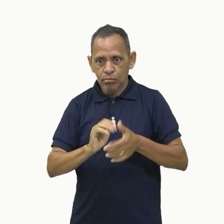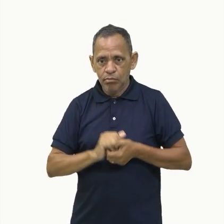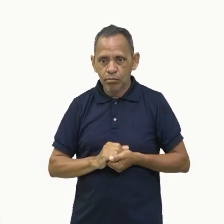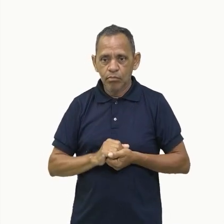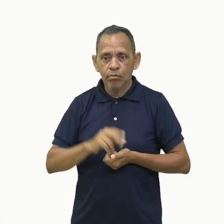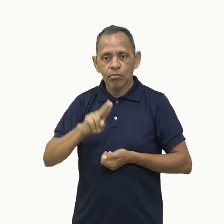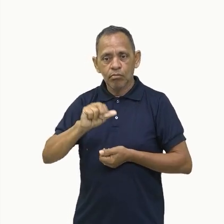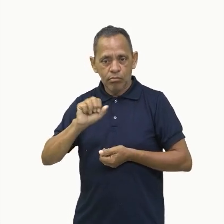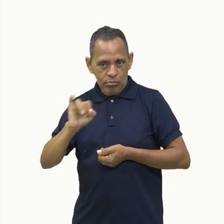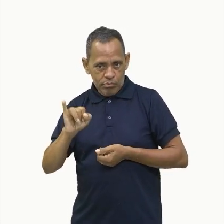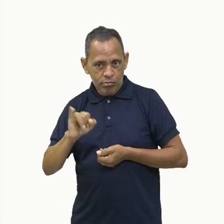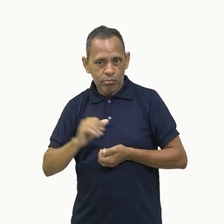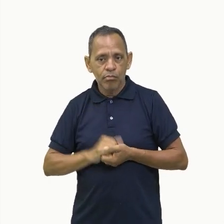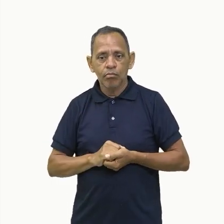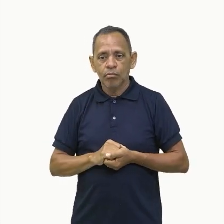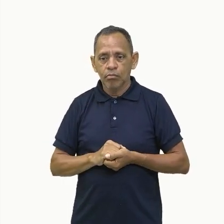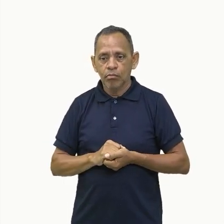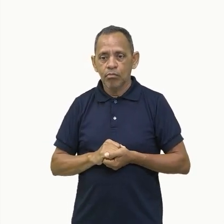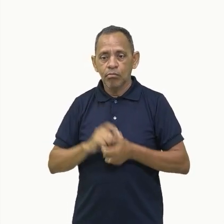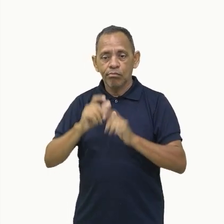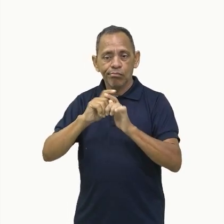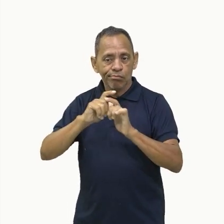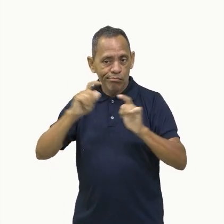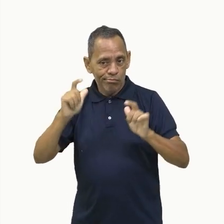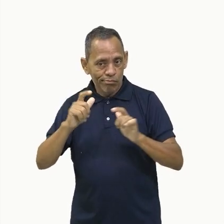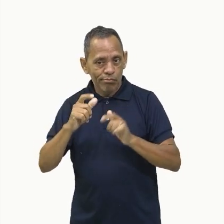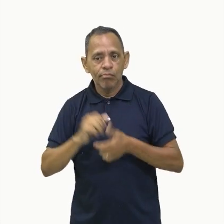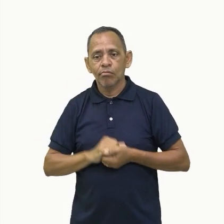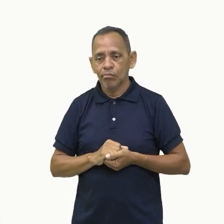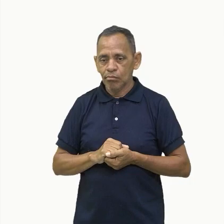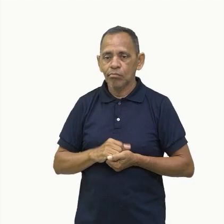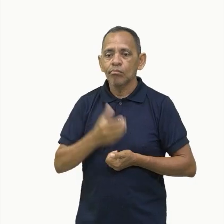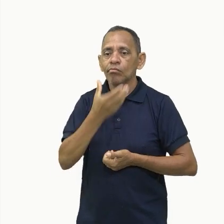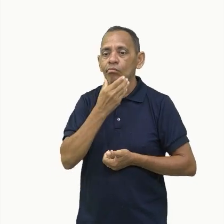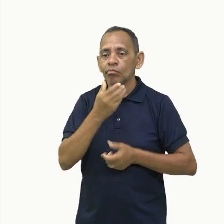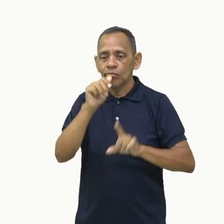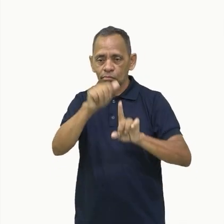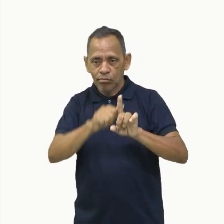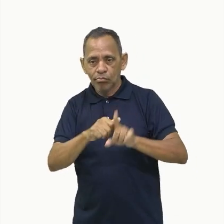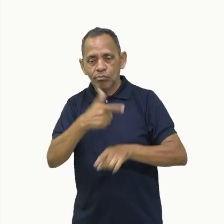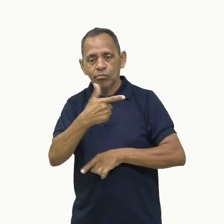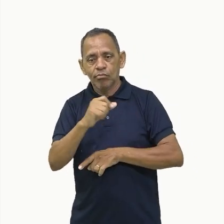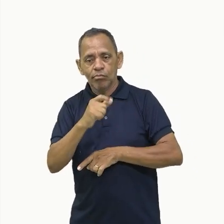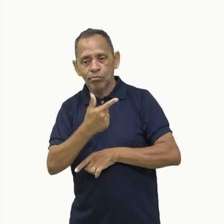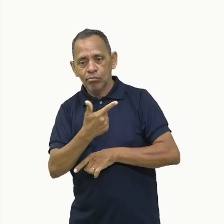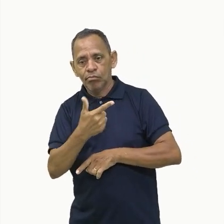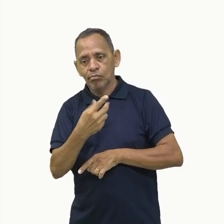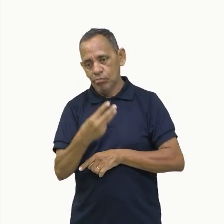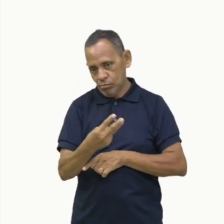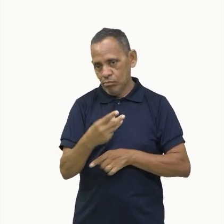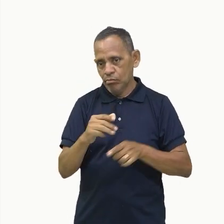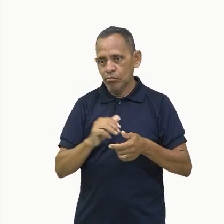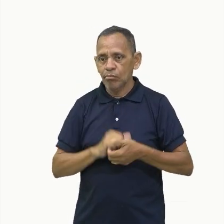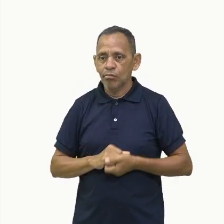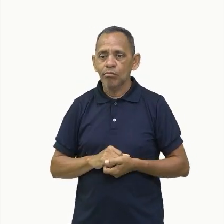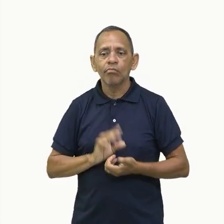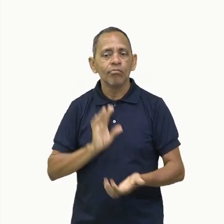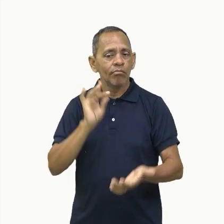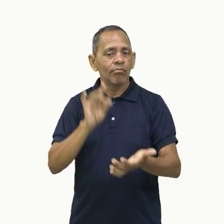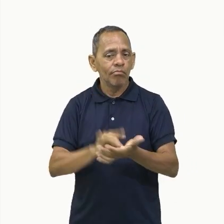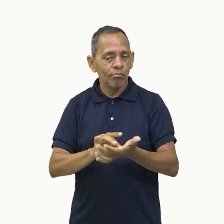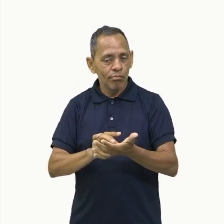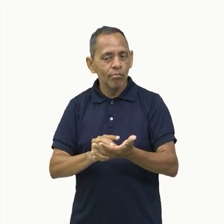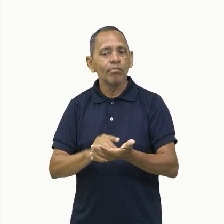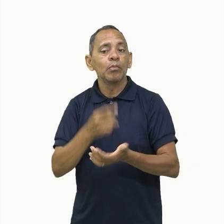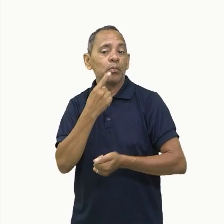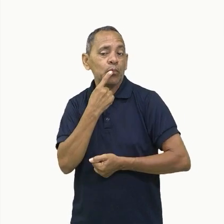vai estar maior do que dezembro de 2023, tá? Na verdade, chega bem próximo, não